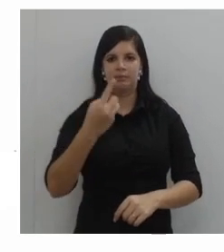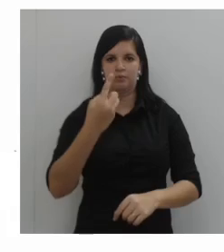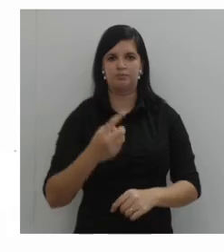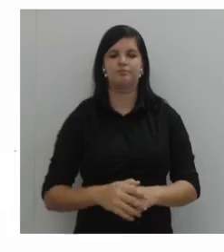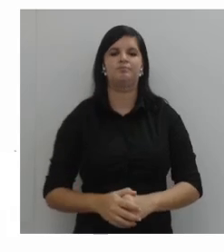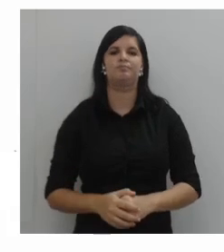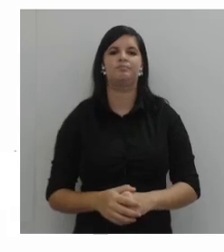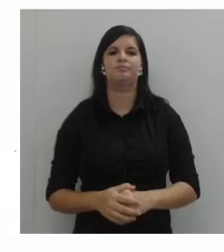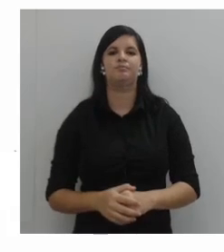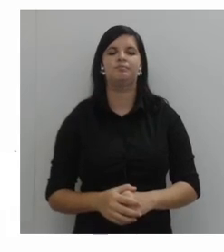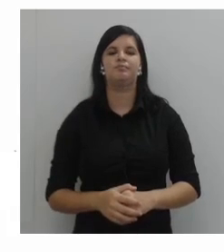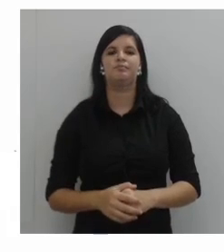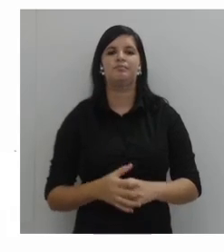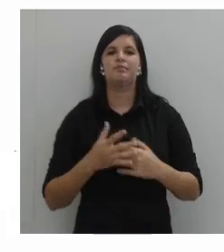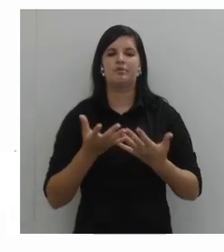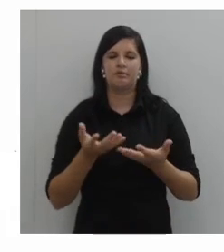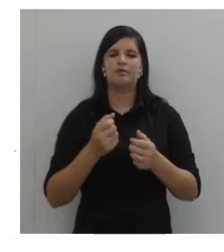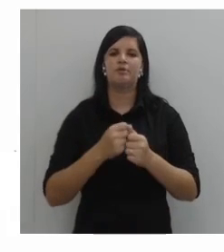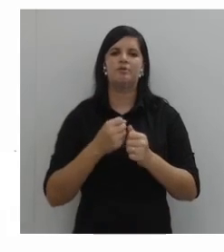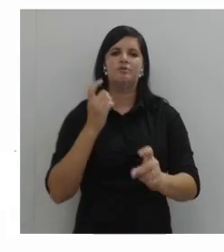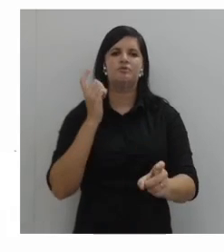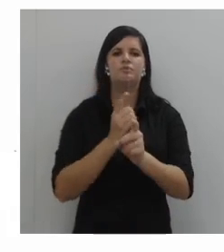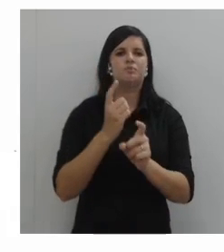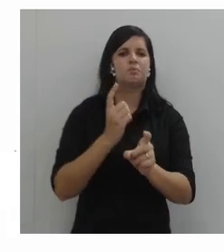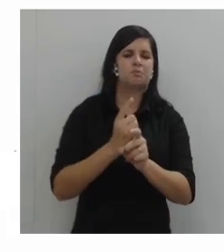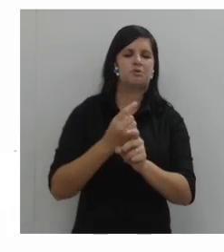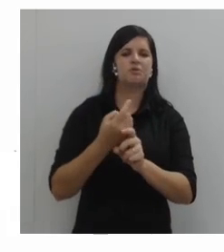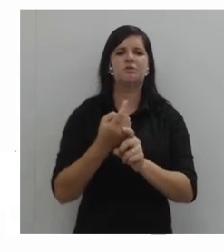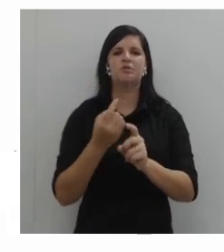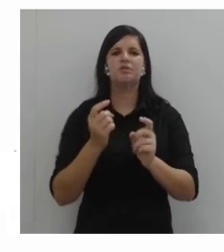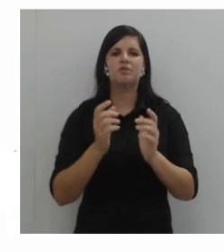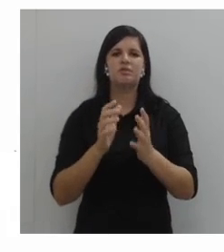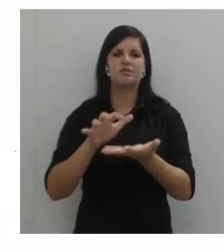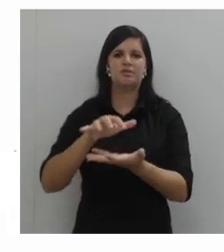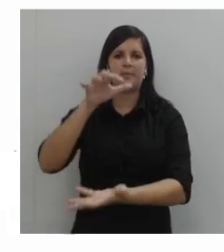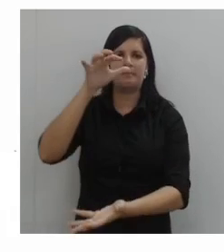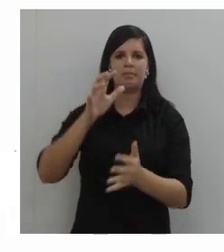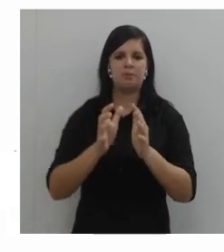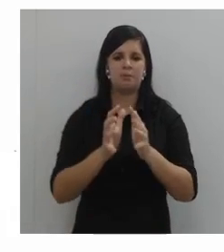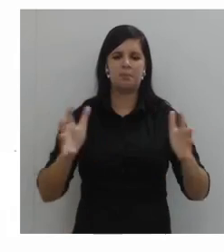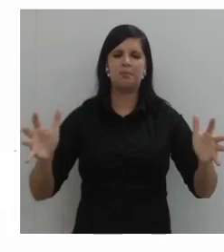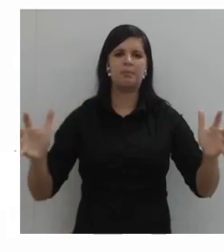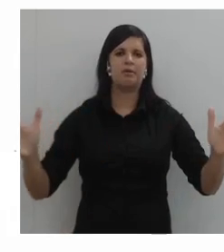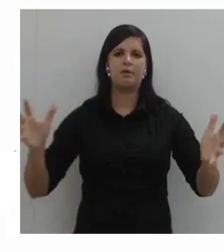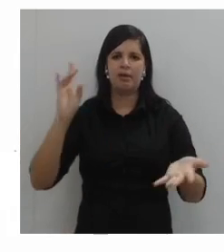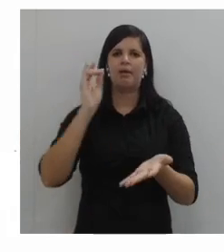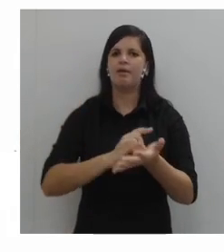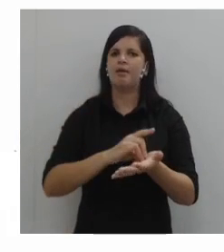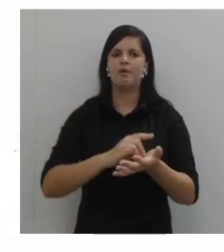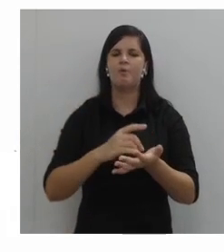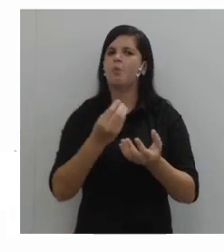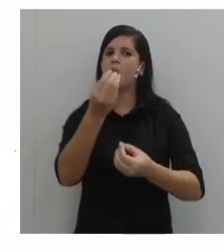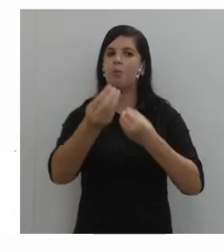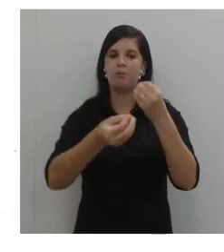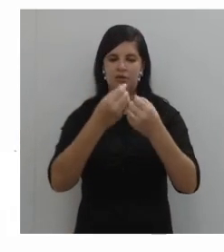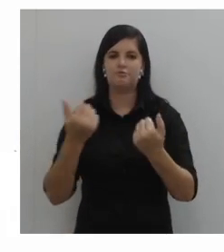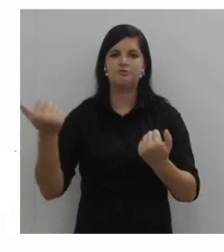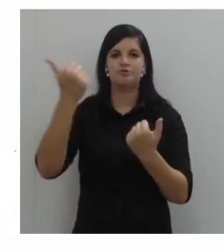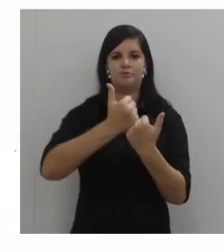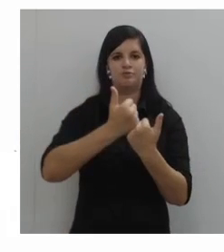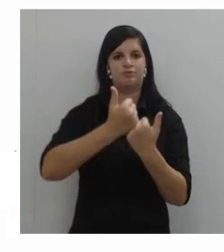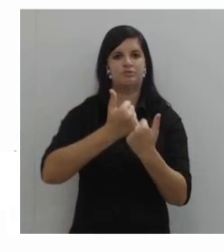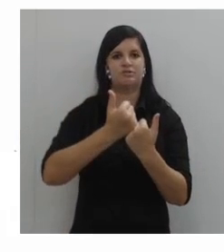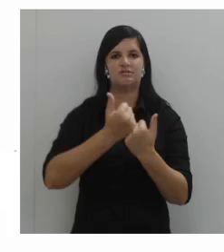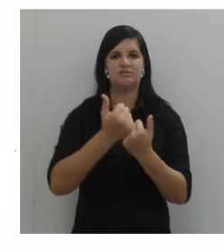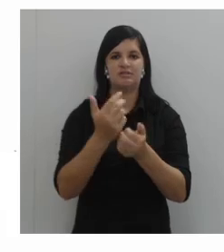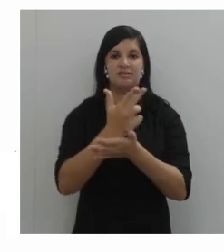mil. Eu posso descobrir, se eu tenho o tamanho do desenho, eu posso descobrir o tamanho real. Basta fazer a substituição aqui. O tamanho